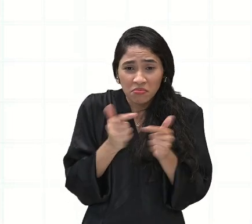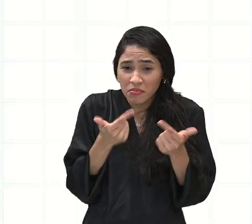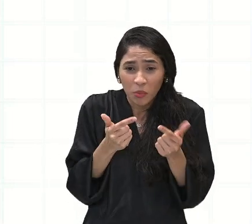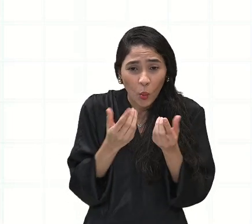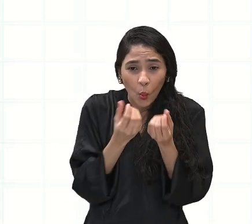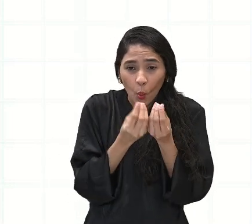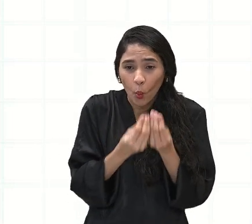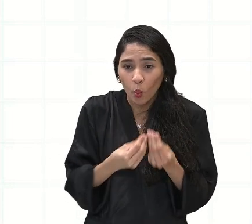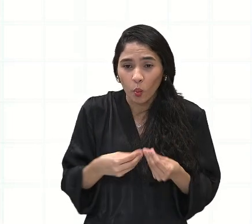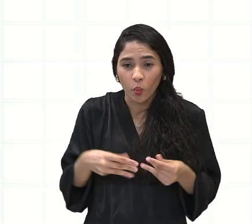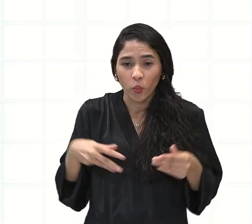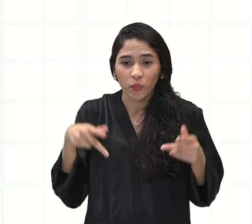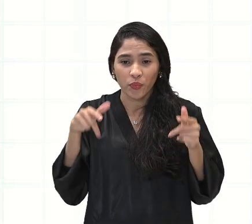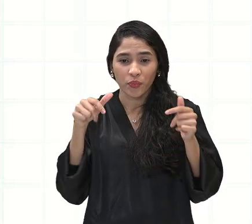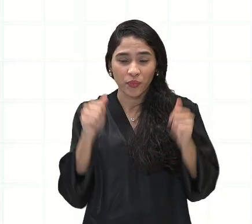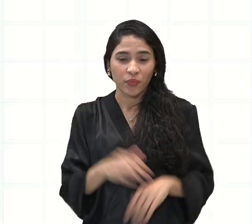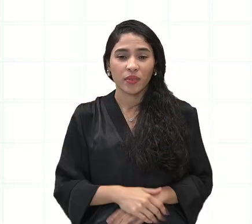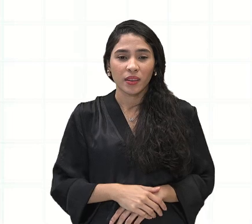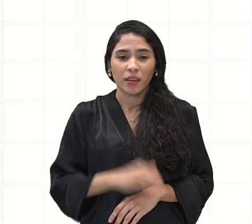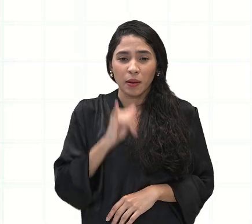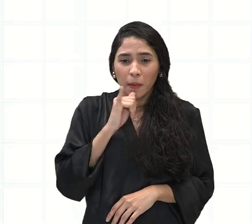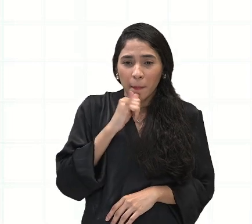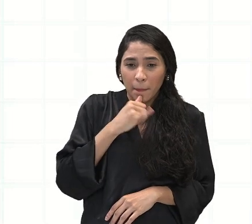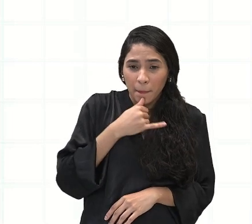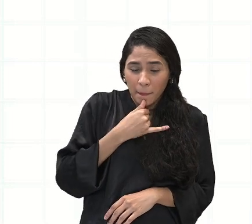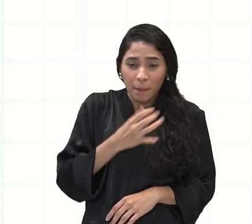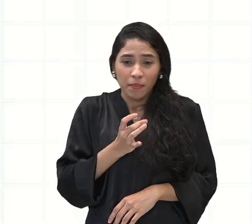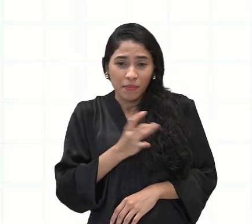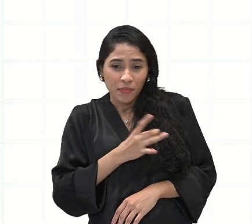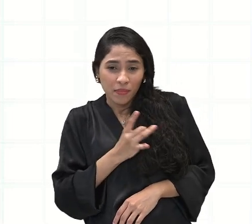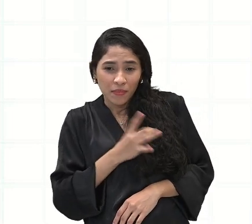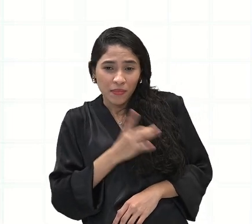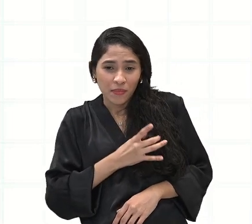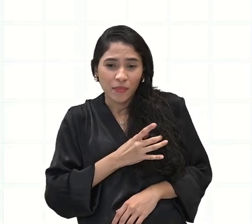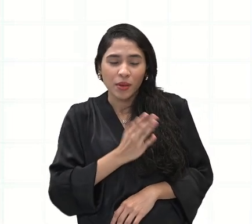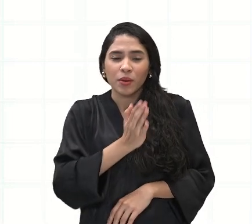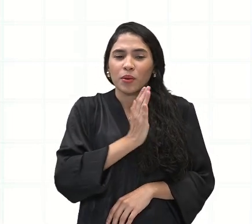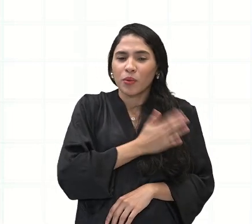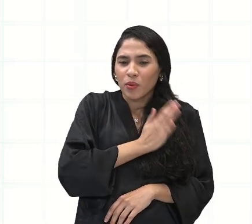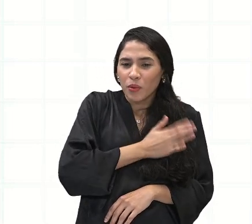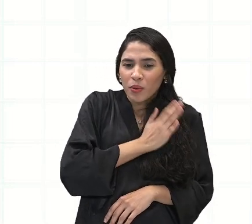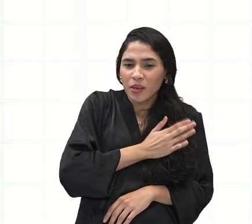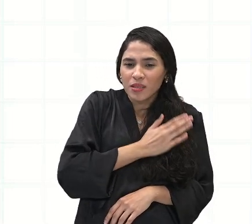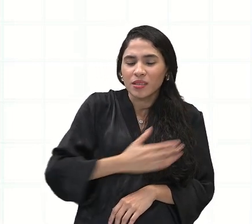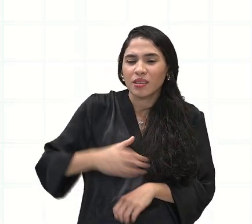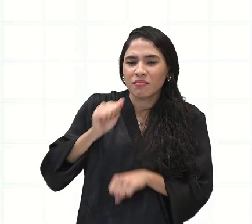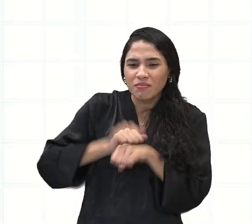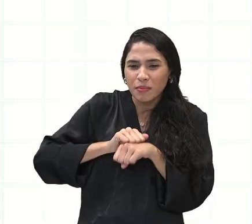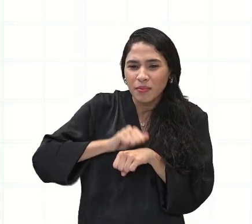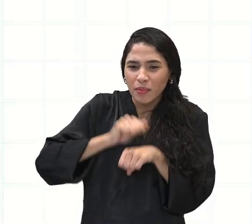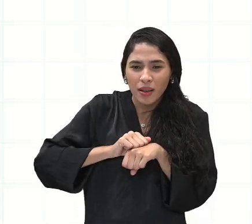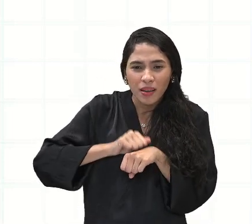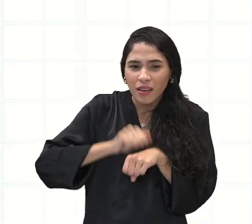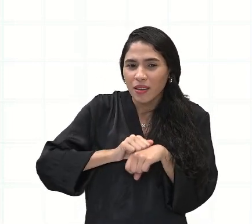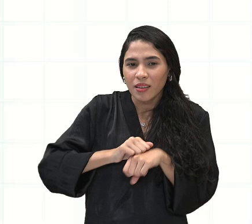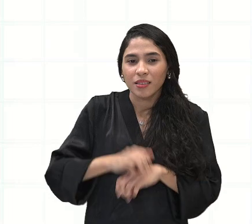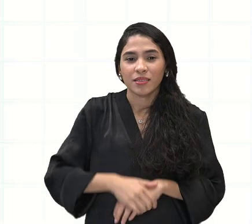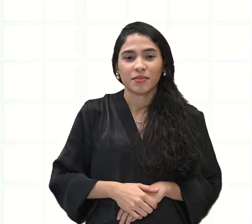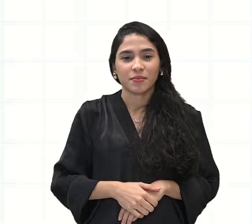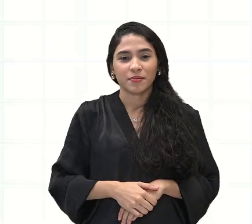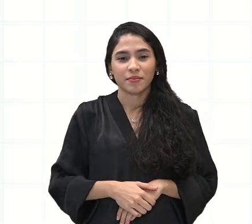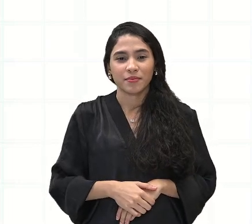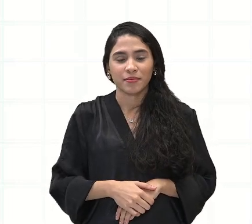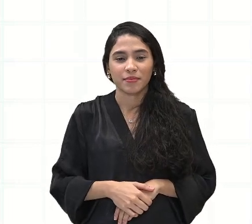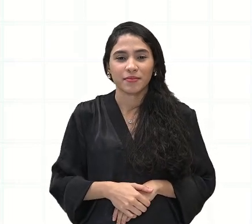Assombrada, triste e severa, e com o meu coração de pedra. Imagem bonita?